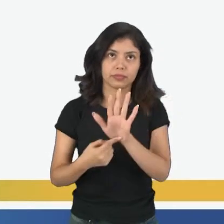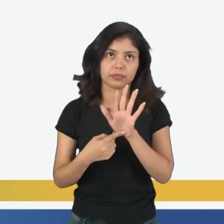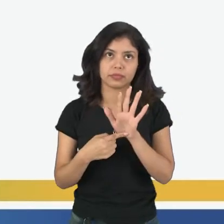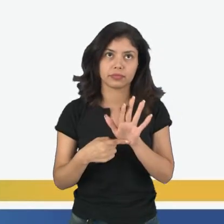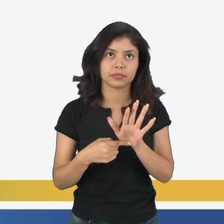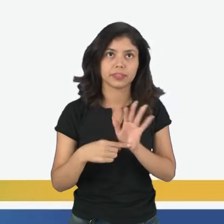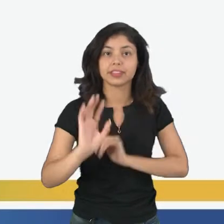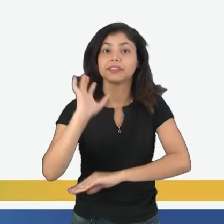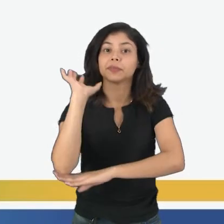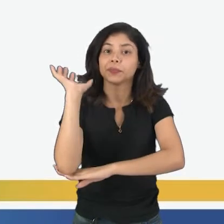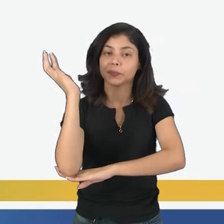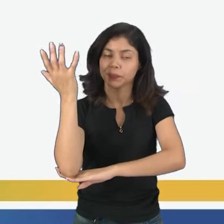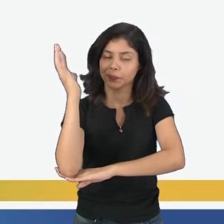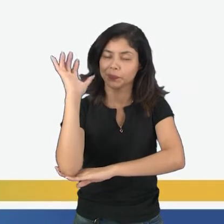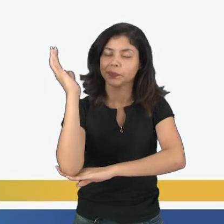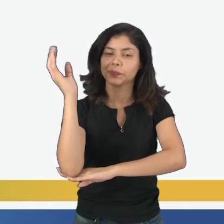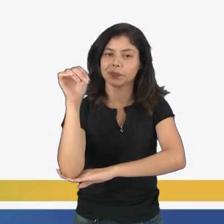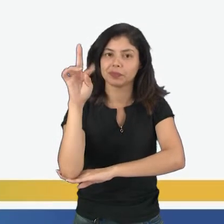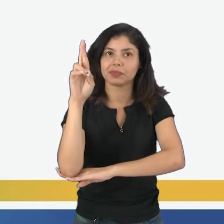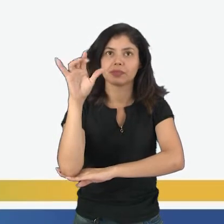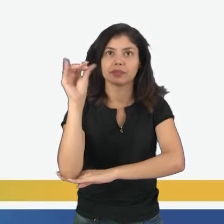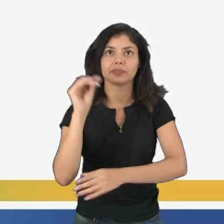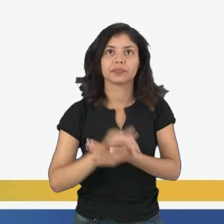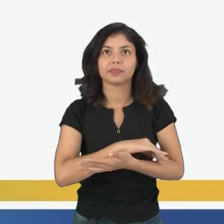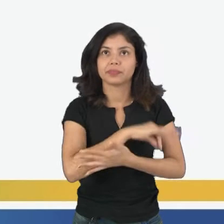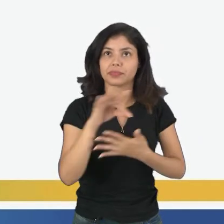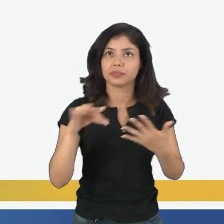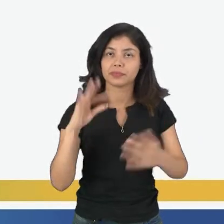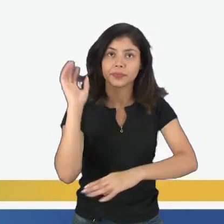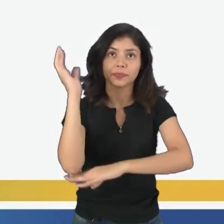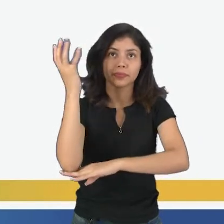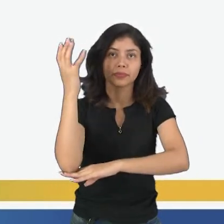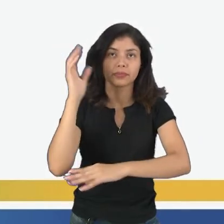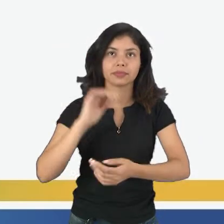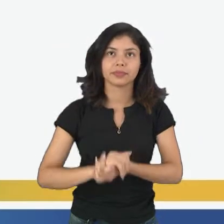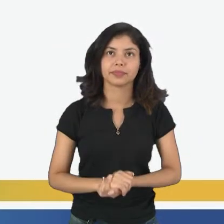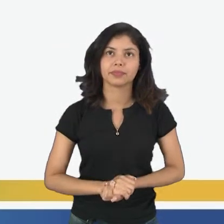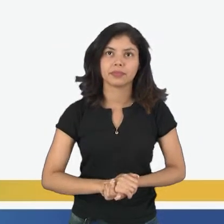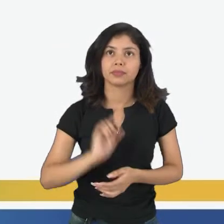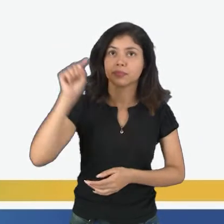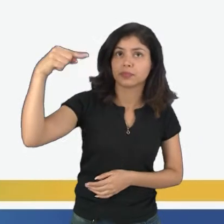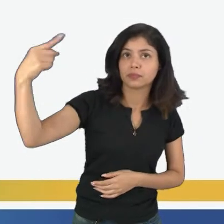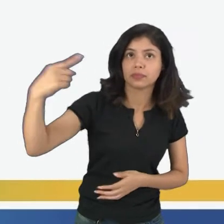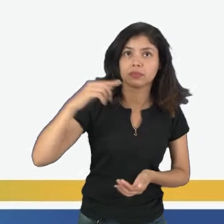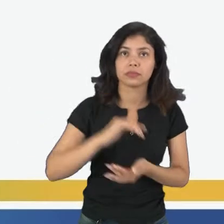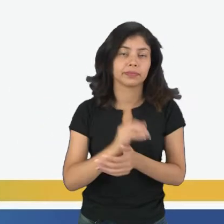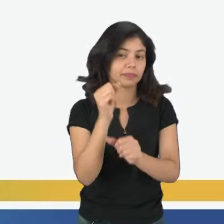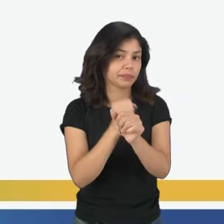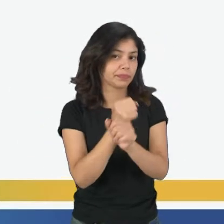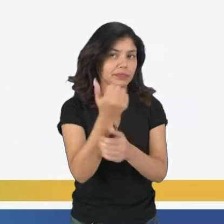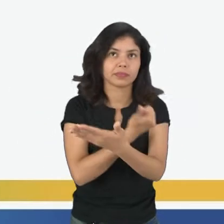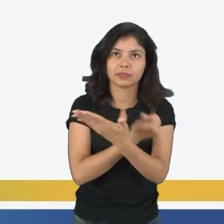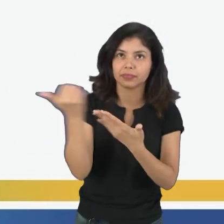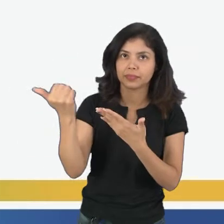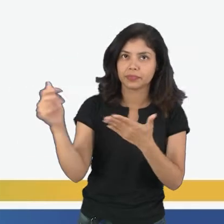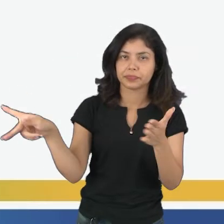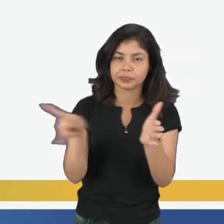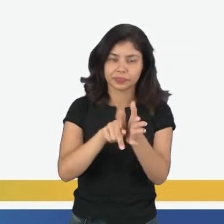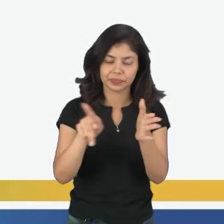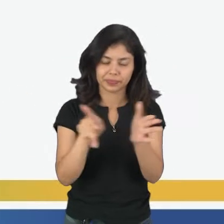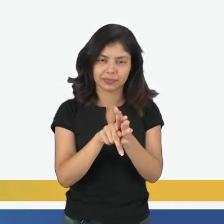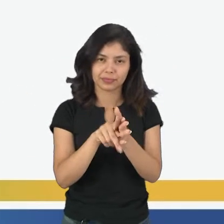os naturais. Então ele diz assim: os elementos naturais que compõem a paisagem são aqueles